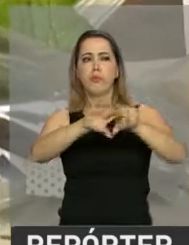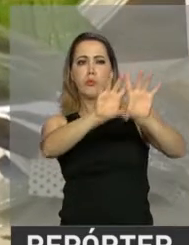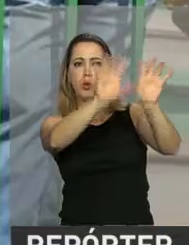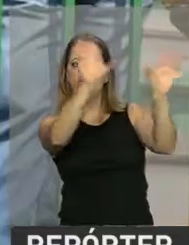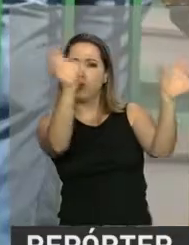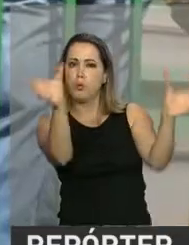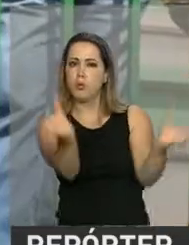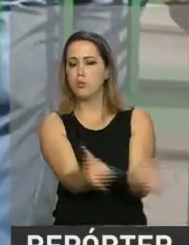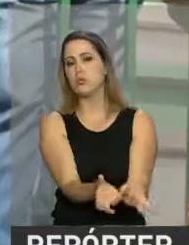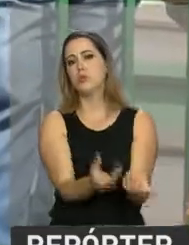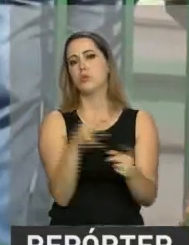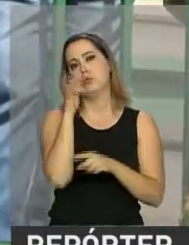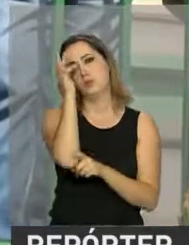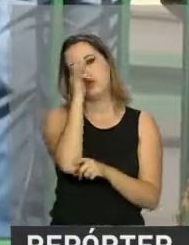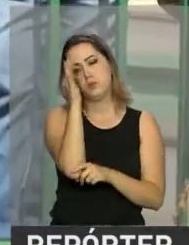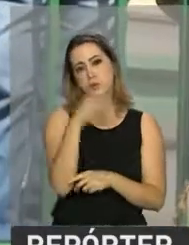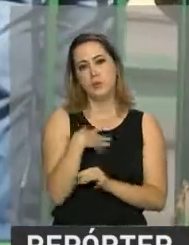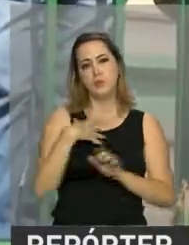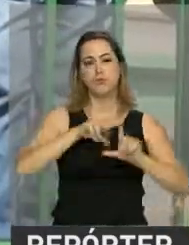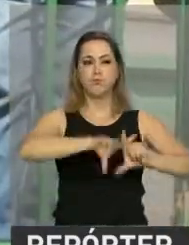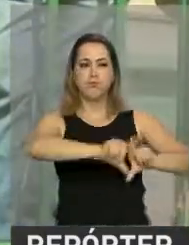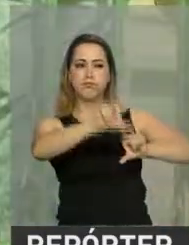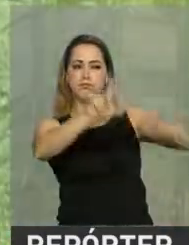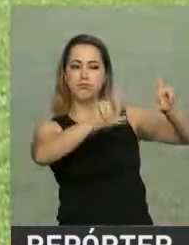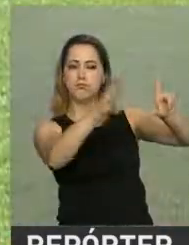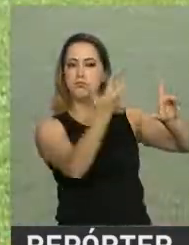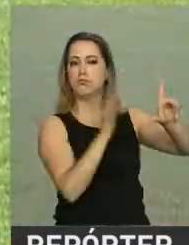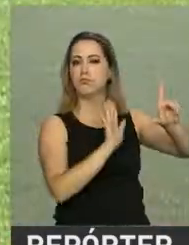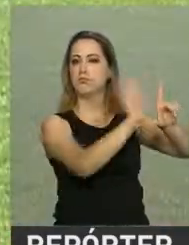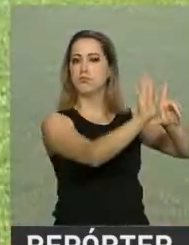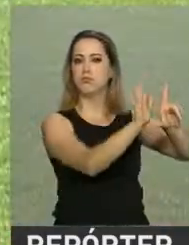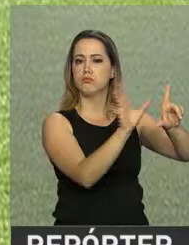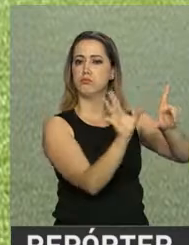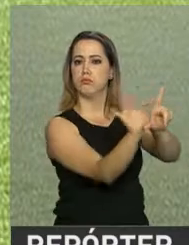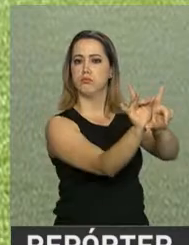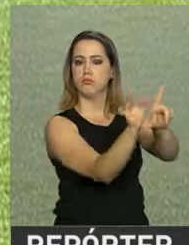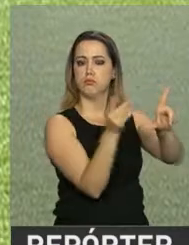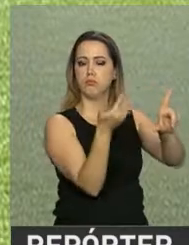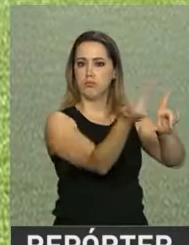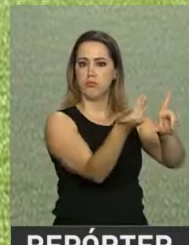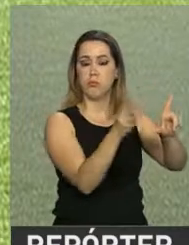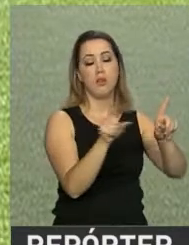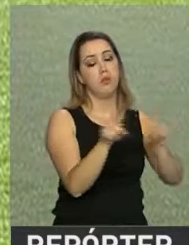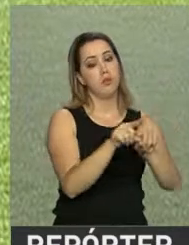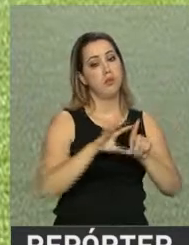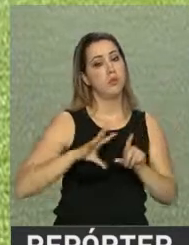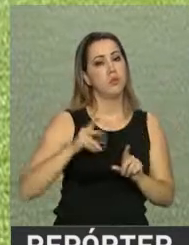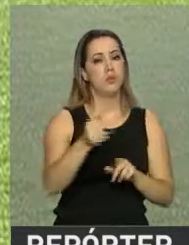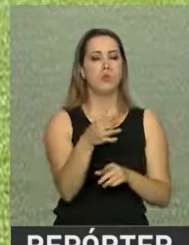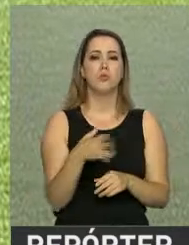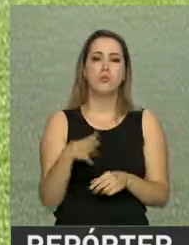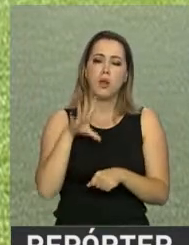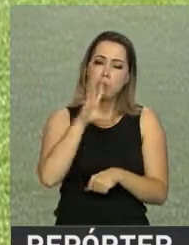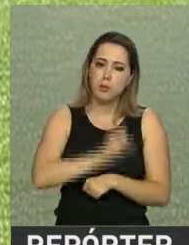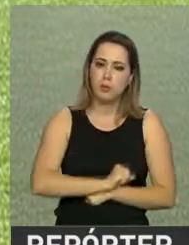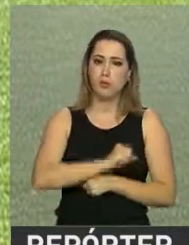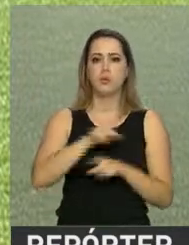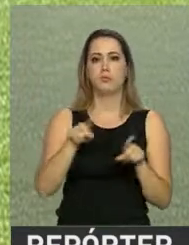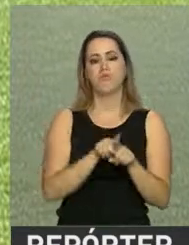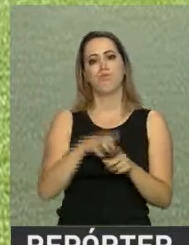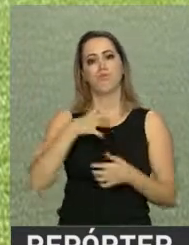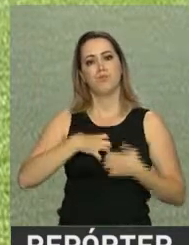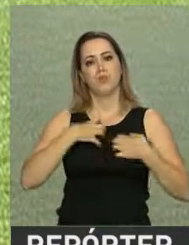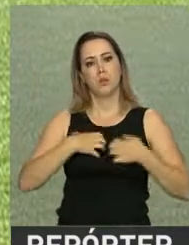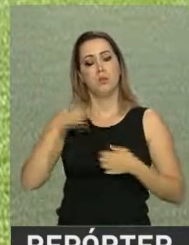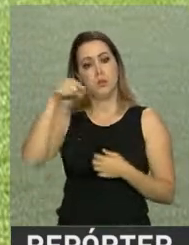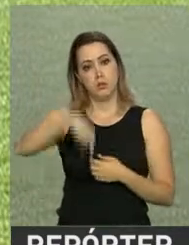cartazes, faixas. É um gesto de carinho, né, que carrega muito amor e carrega todo o sentimento, não só do chapecoense, mas